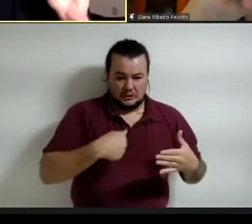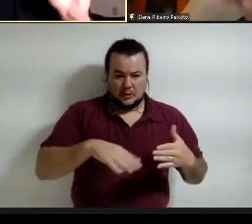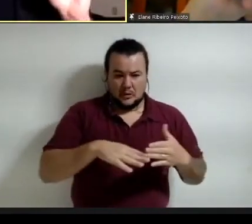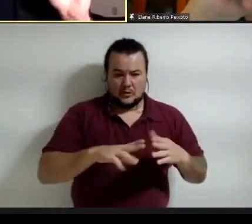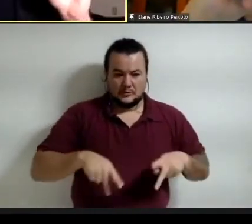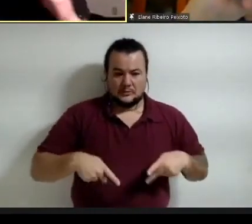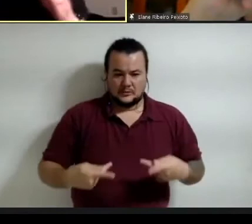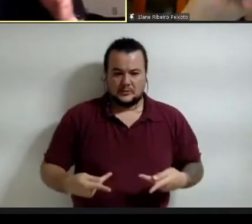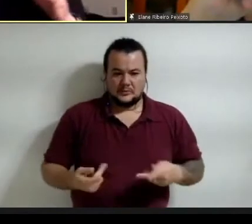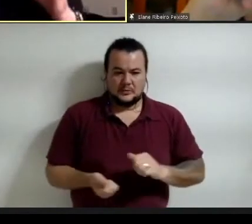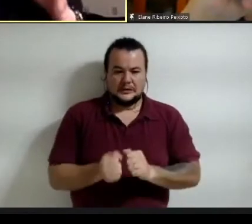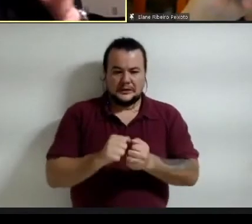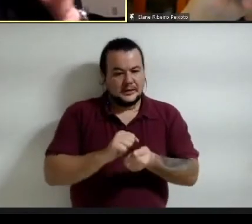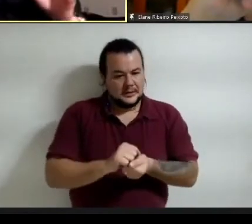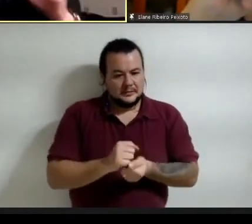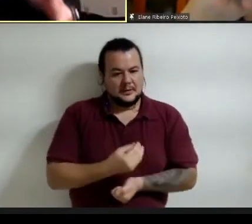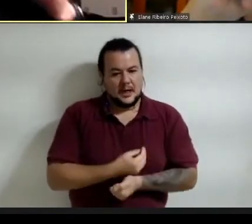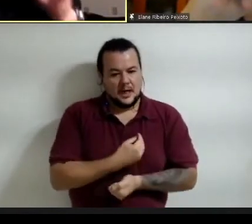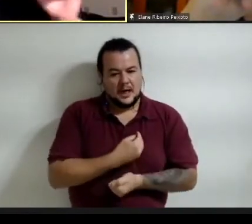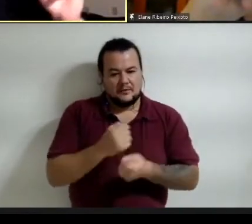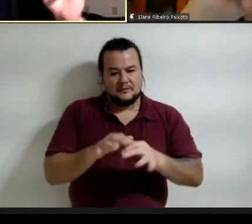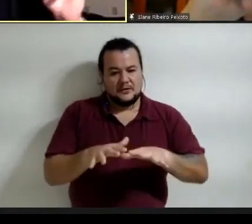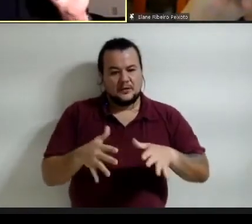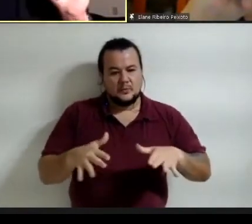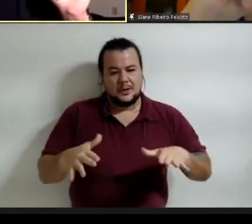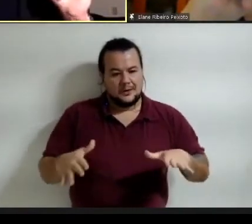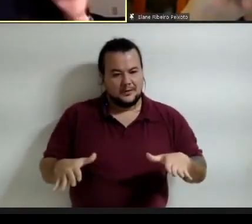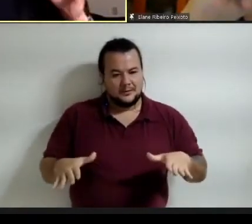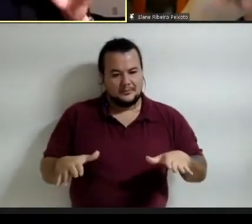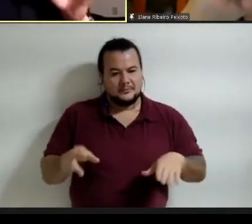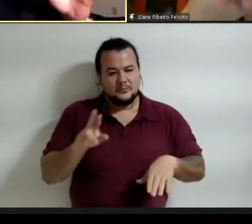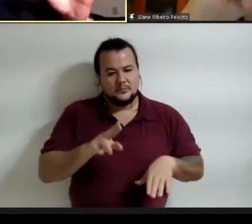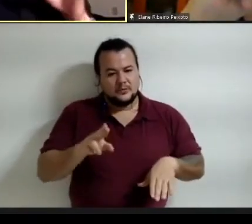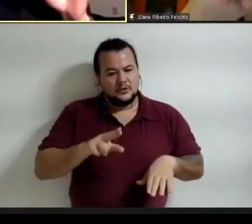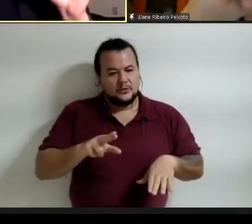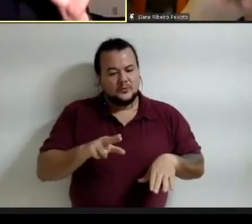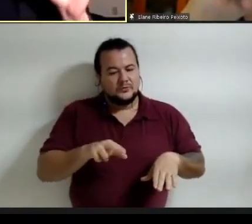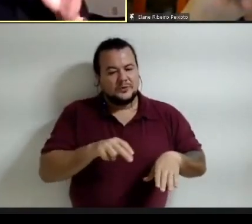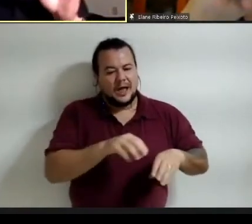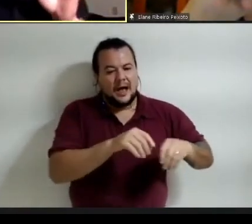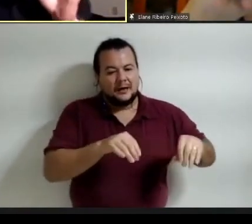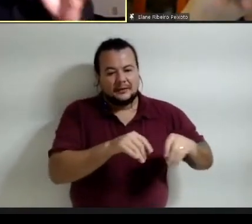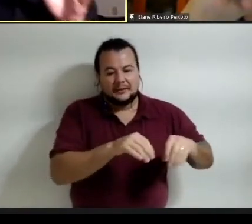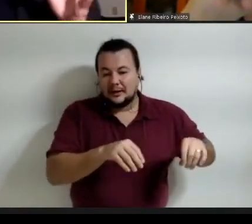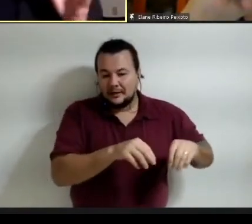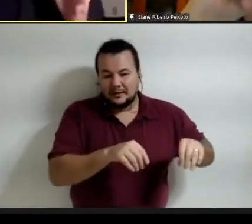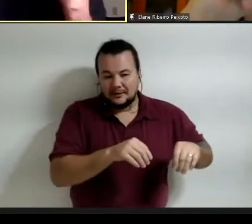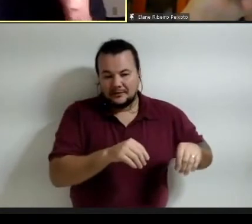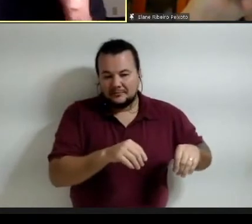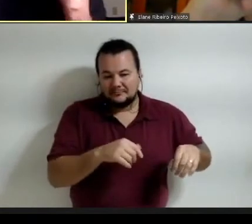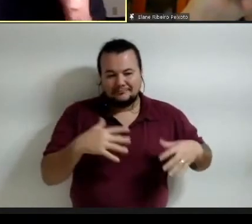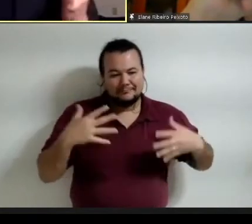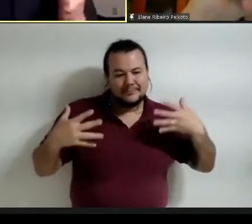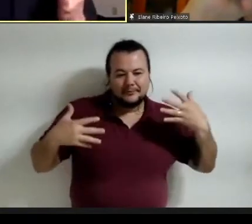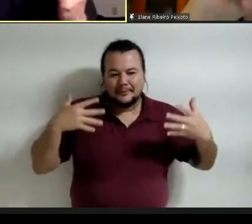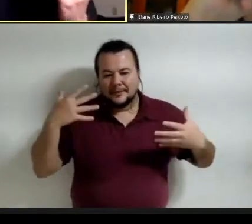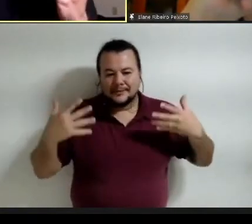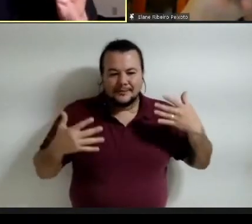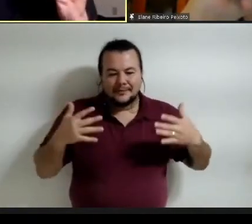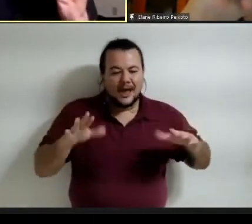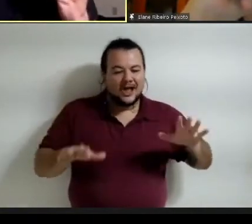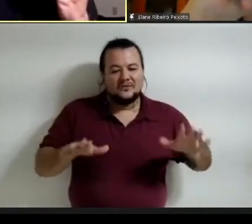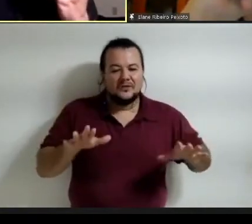a terra de vez em quando para lazer, esse tipo de coisa. Ou seja, essa é uma visão extrema, mas